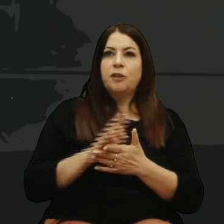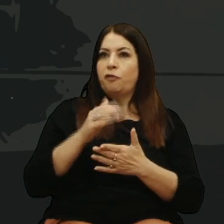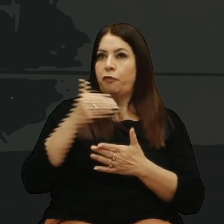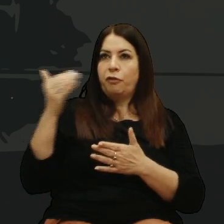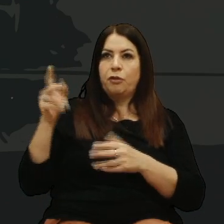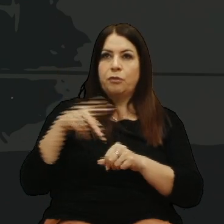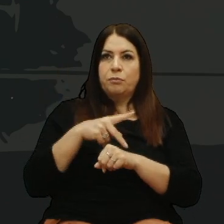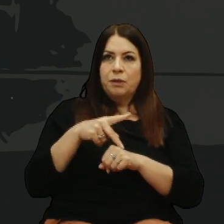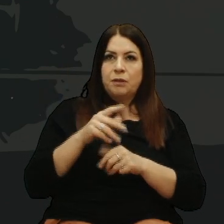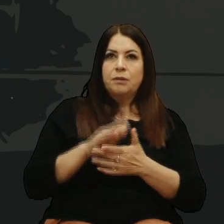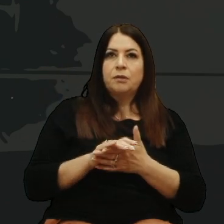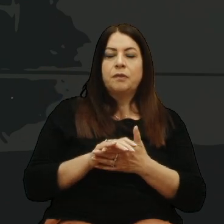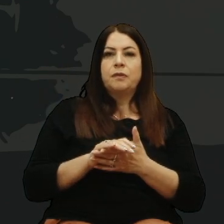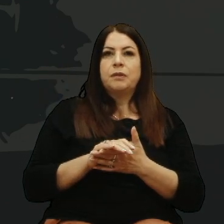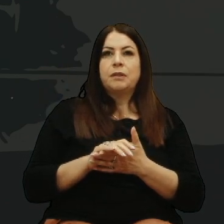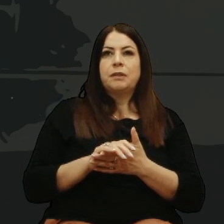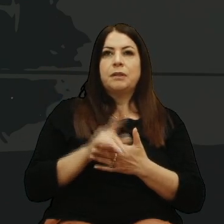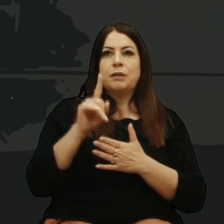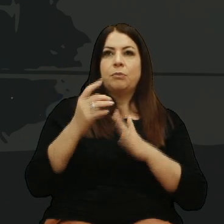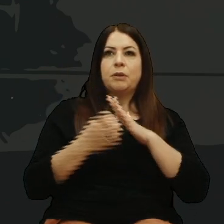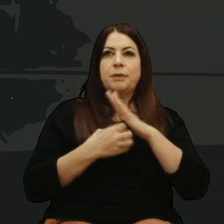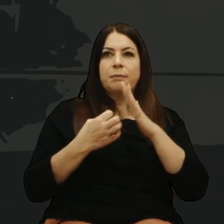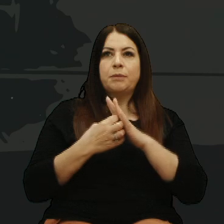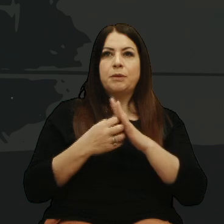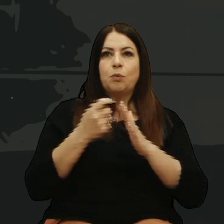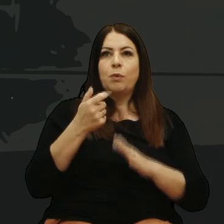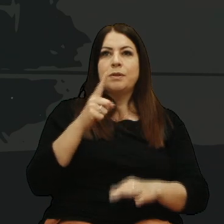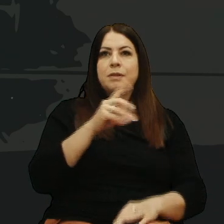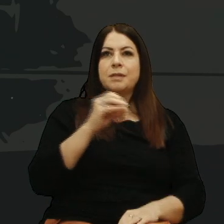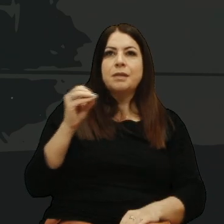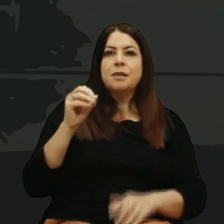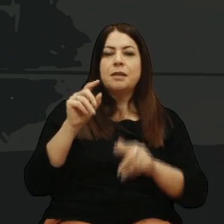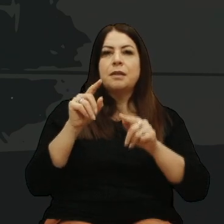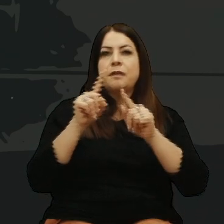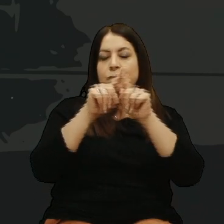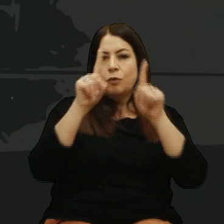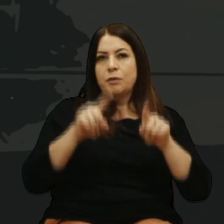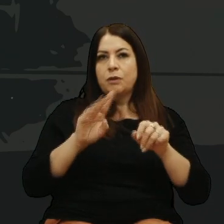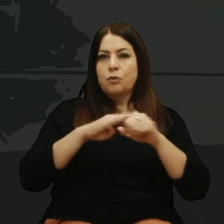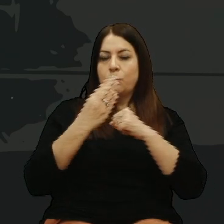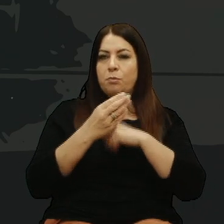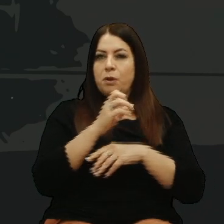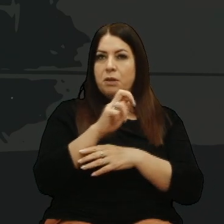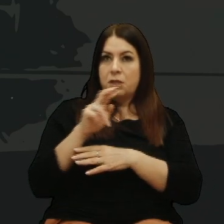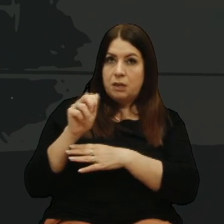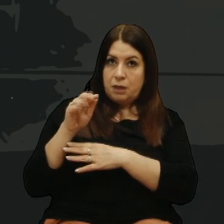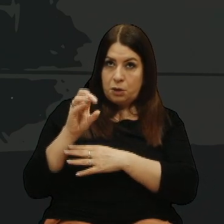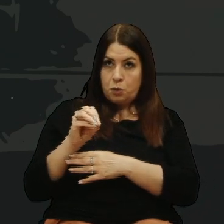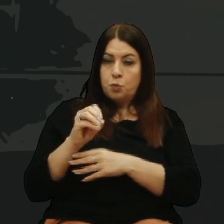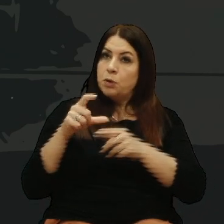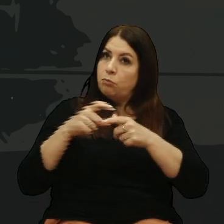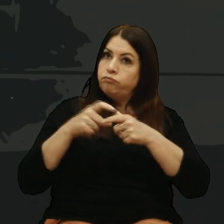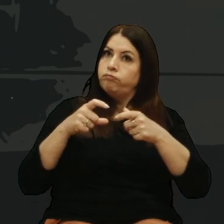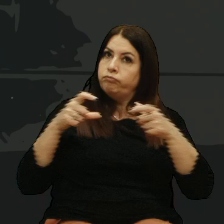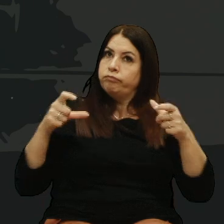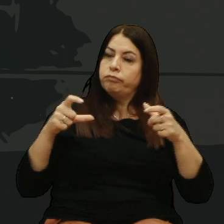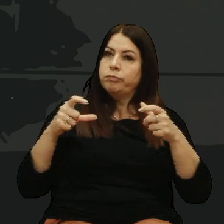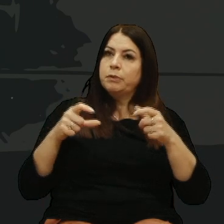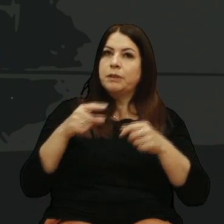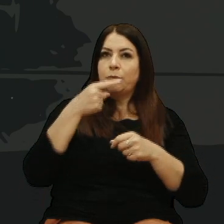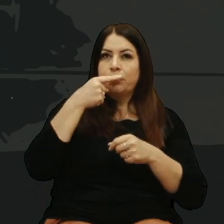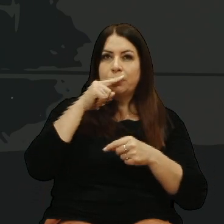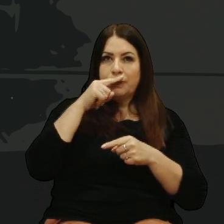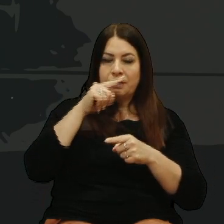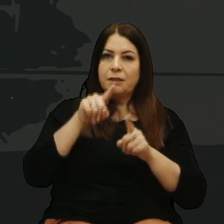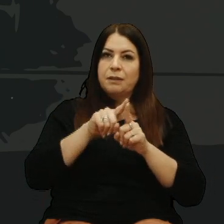do país, e eles têm uma empresa que tem quase 100 funcionários lá no bairro Serrano. E eles estão expandindo para a região de São Francisco de